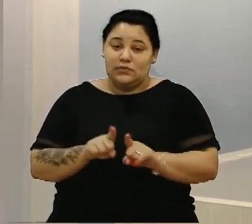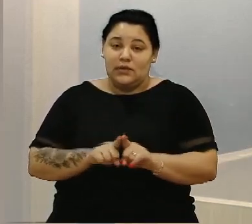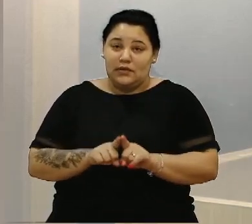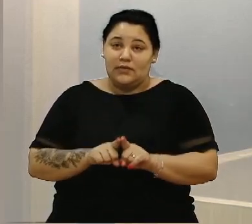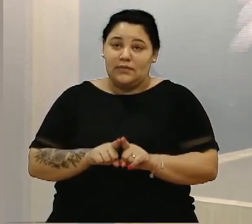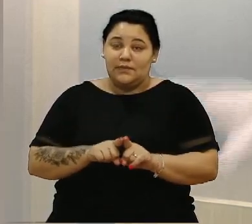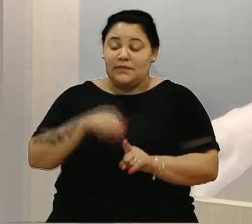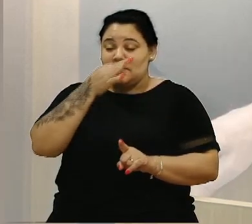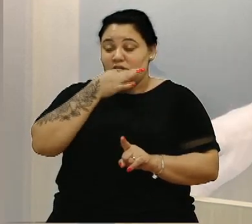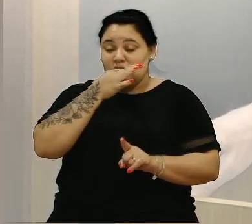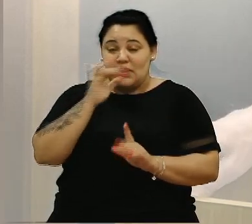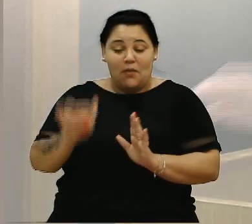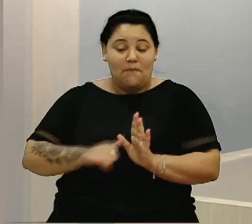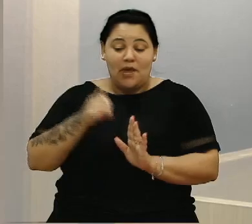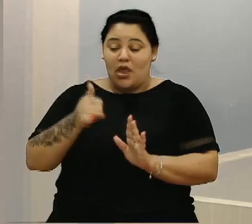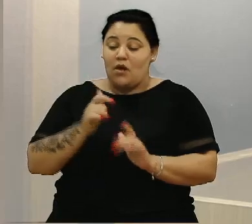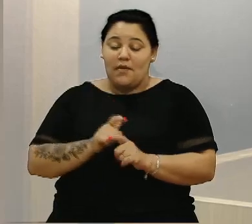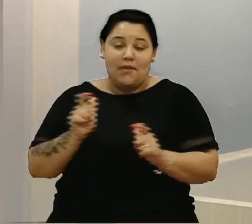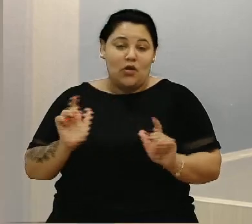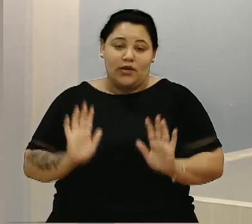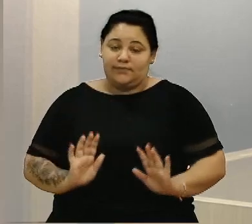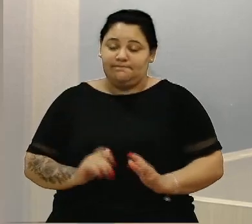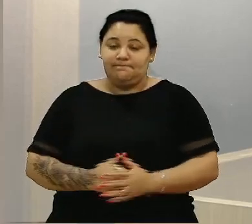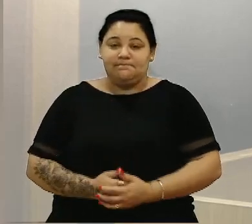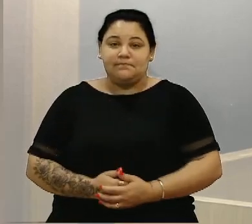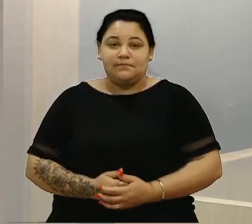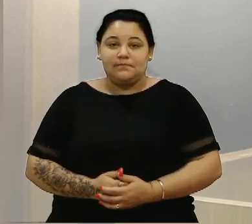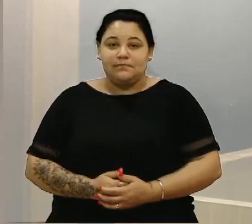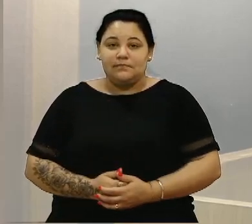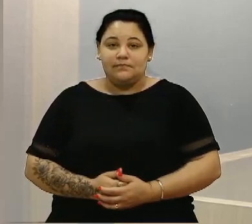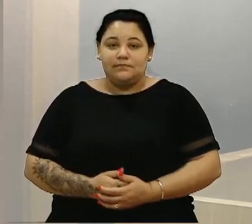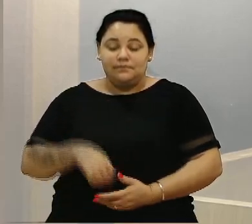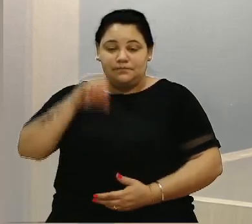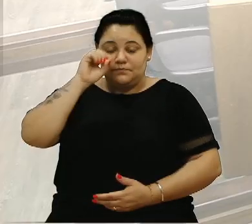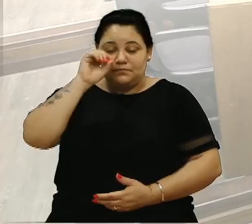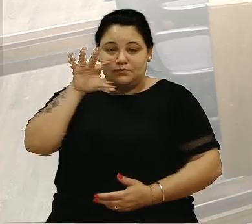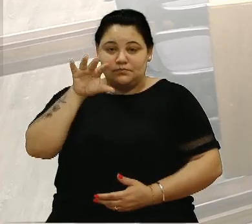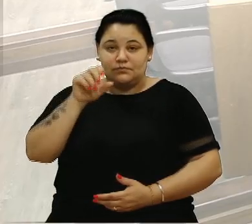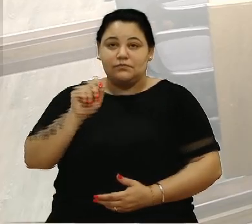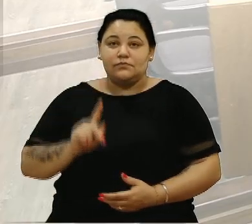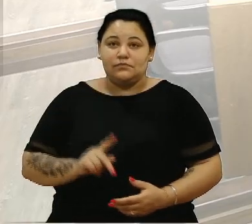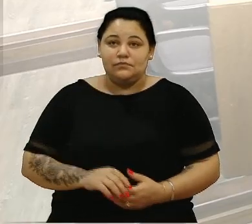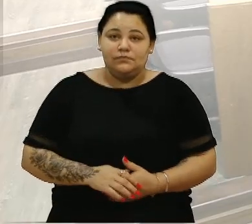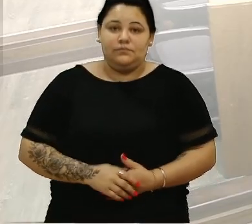impacto melhor possível para a maioria dos caxienses. Sua parte, vereador Fiuza, pediu quem?